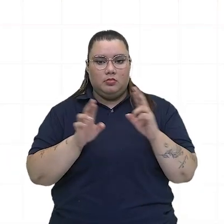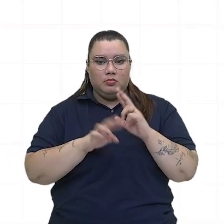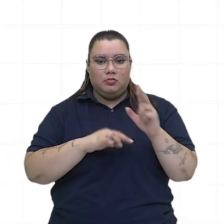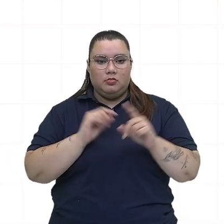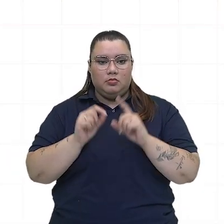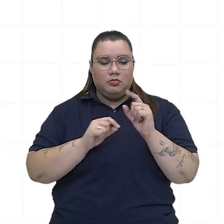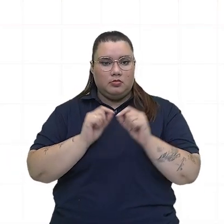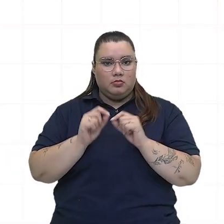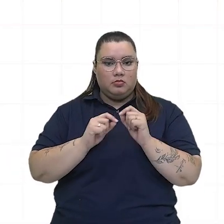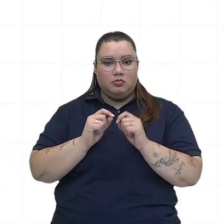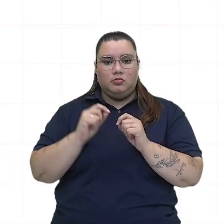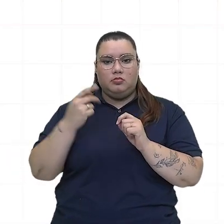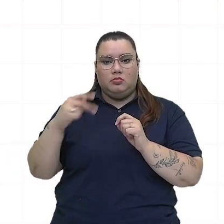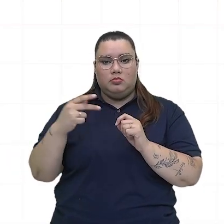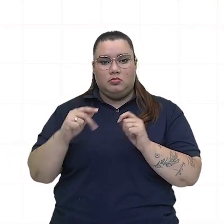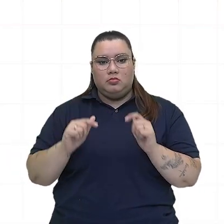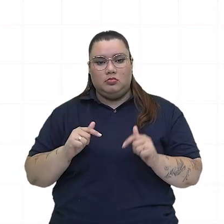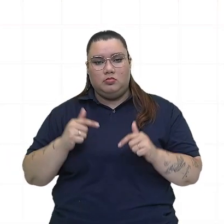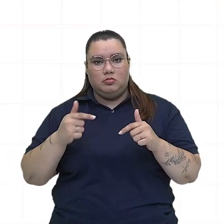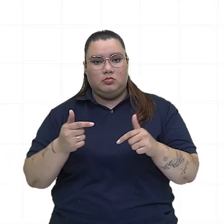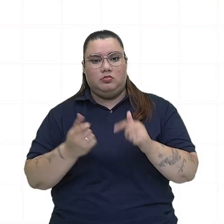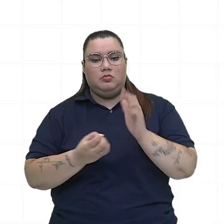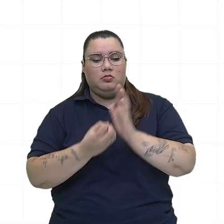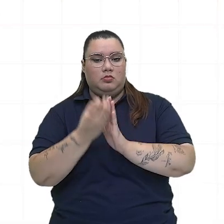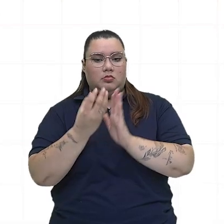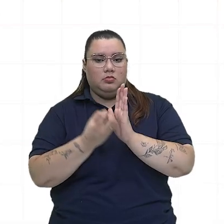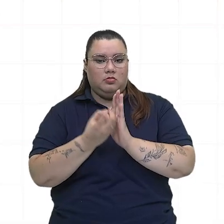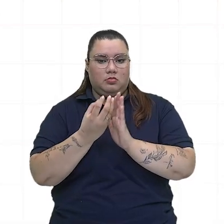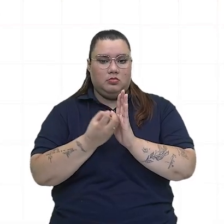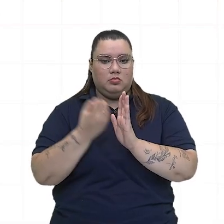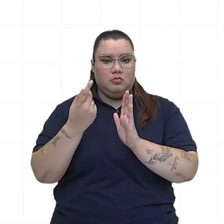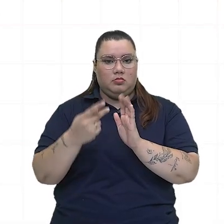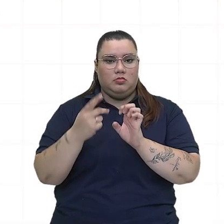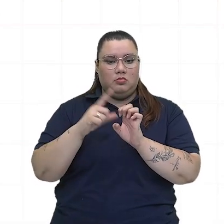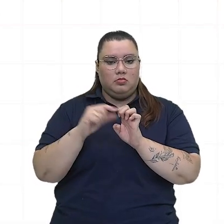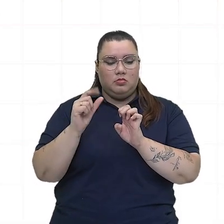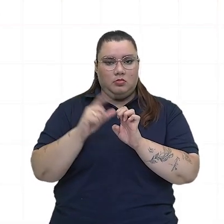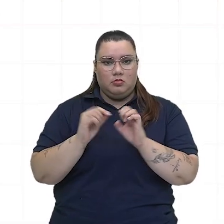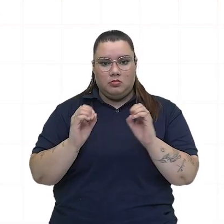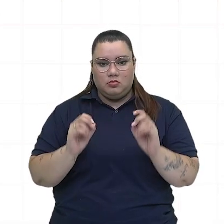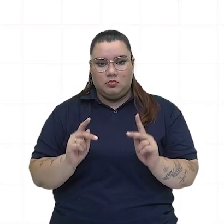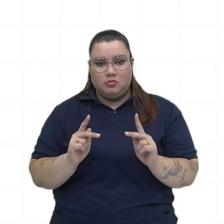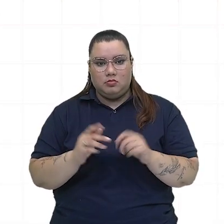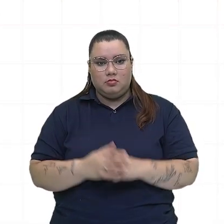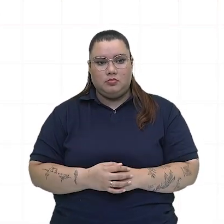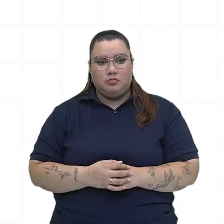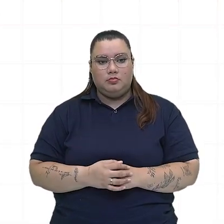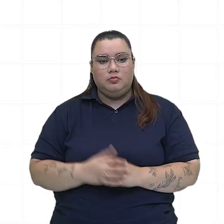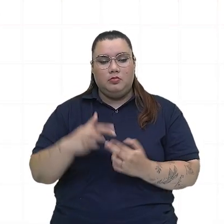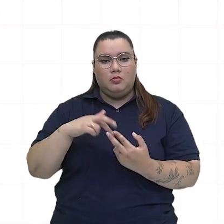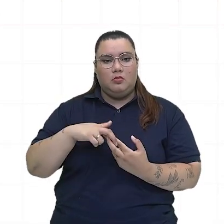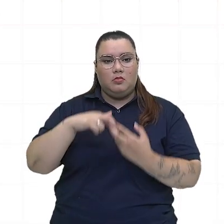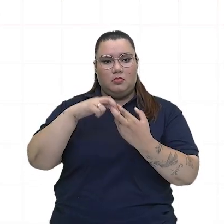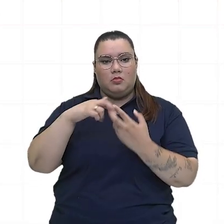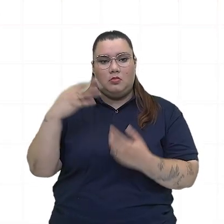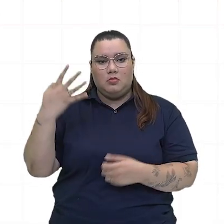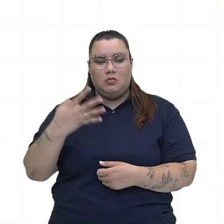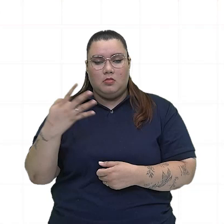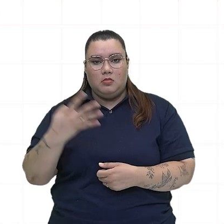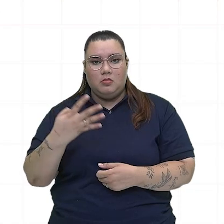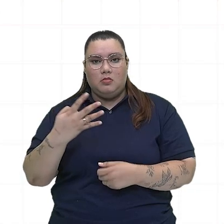né, com a sua atividade produtiva no seu empreendimento. E aí nós vamos ter